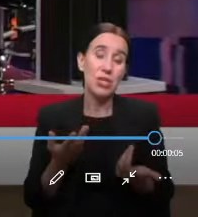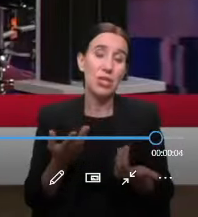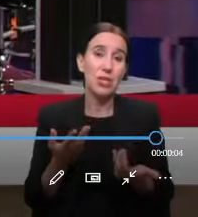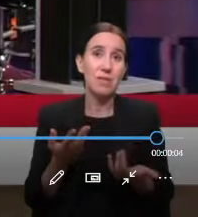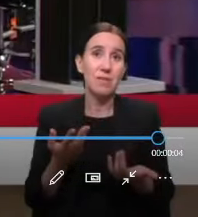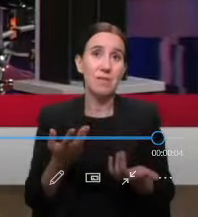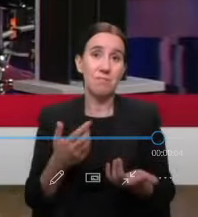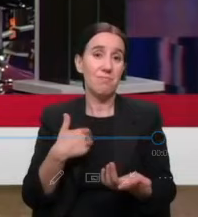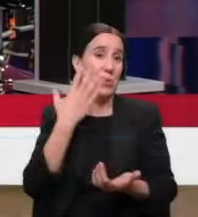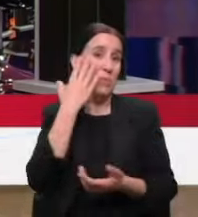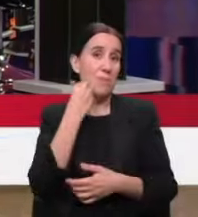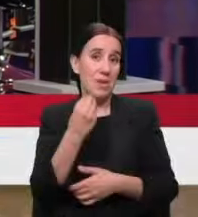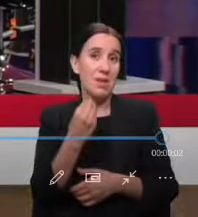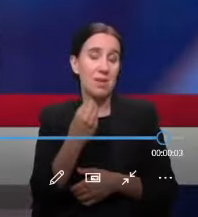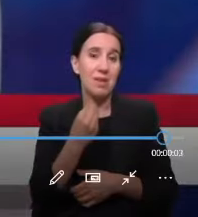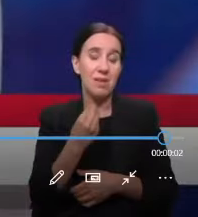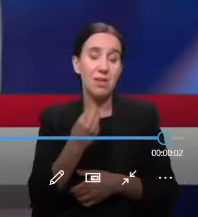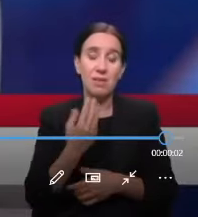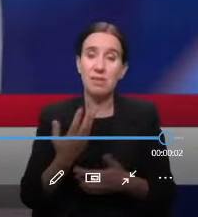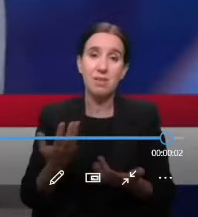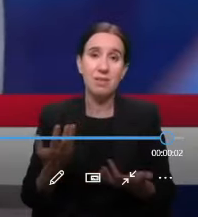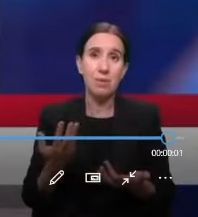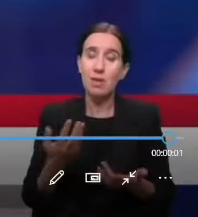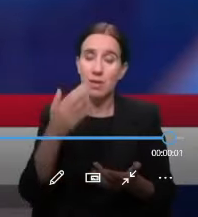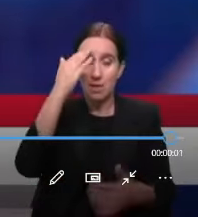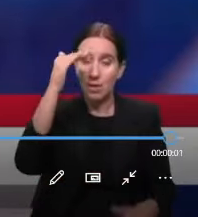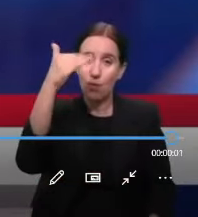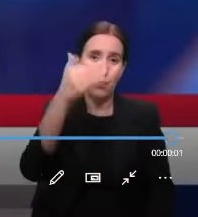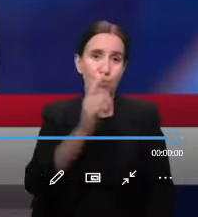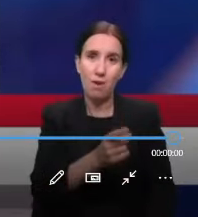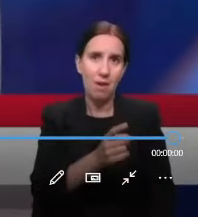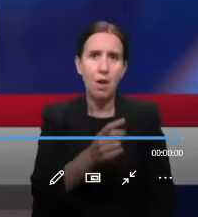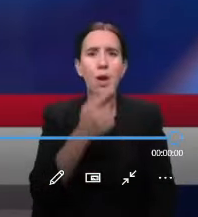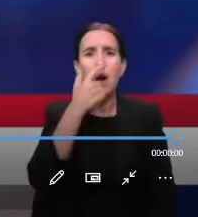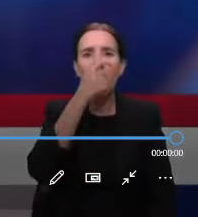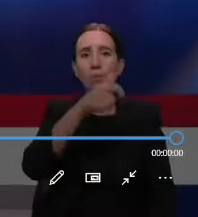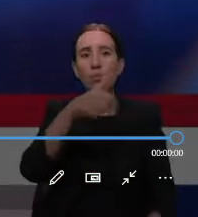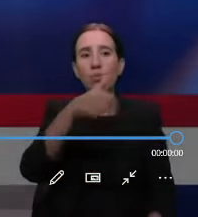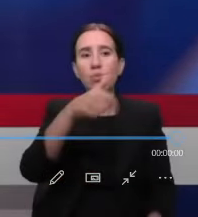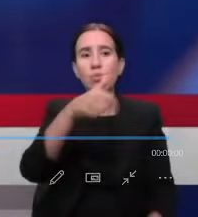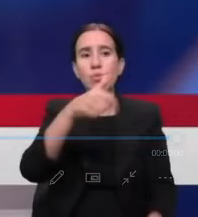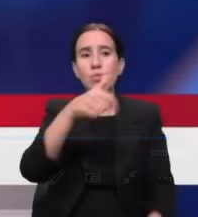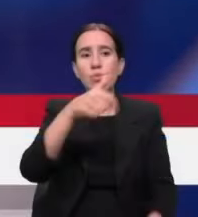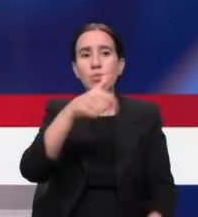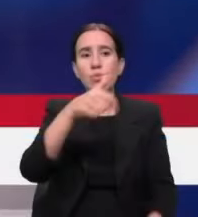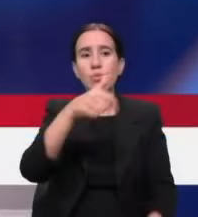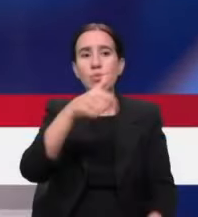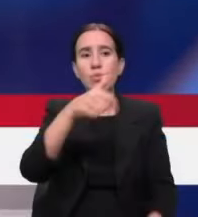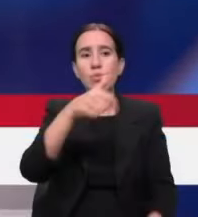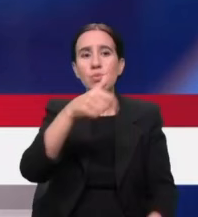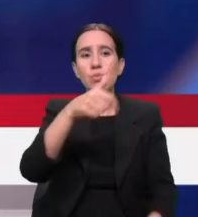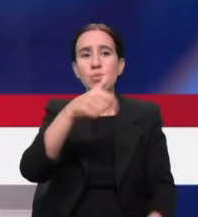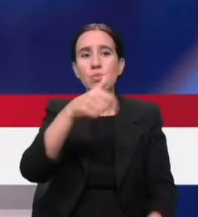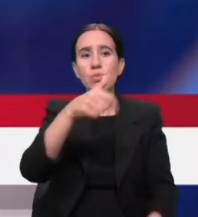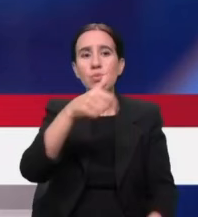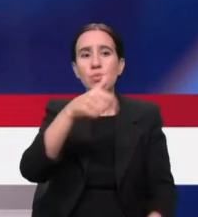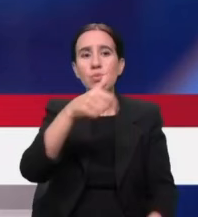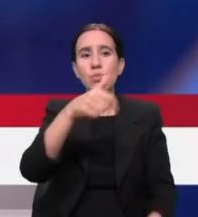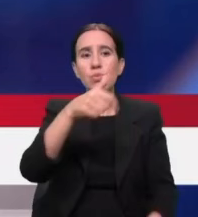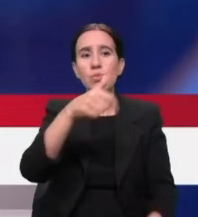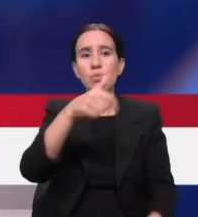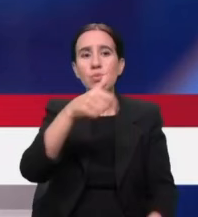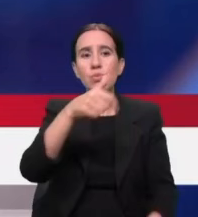eu penso que está... que é o futuro. Porque as pessoas não votam é por causa disto. Tenderei a discordar. Parece-me um senhor